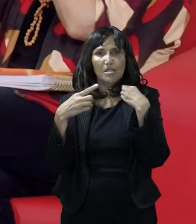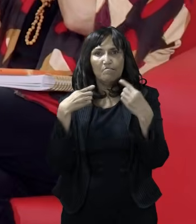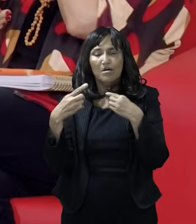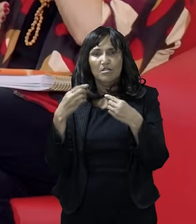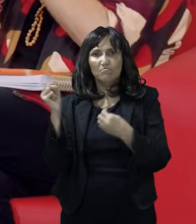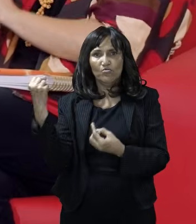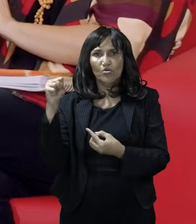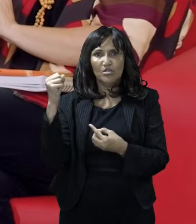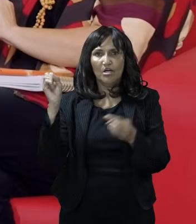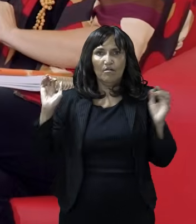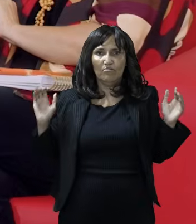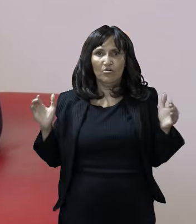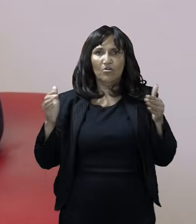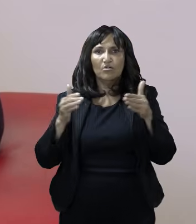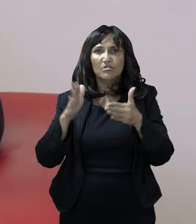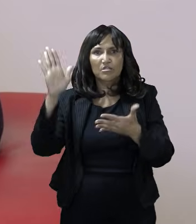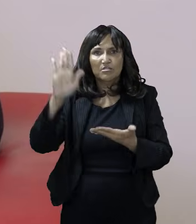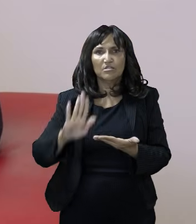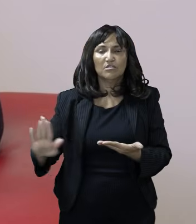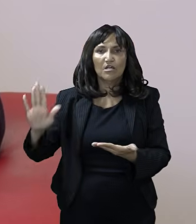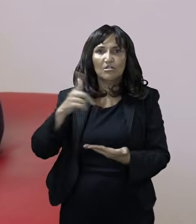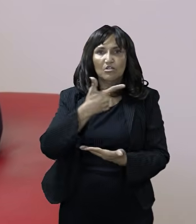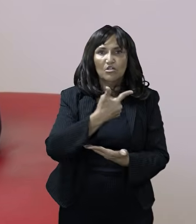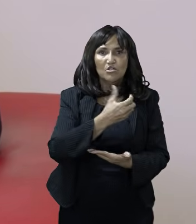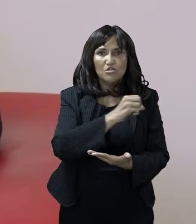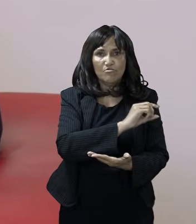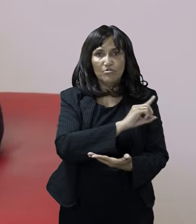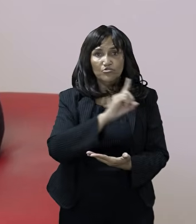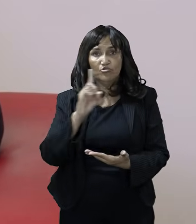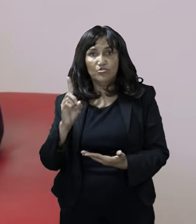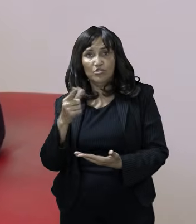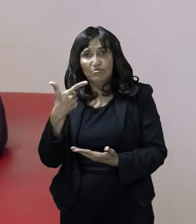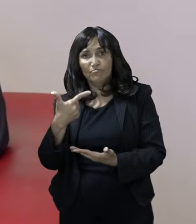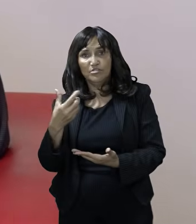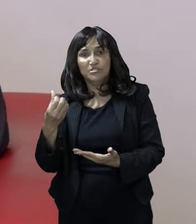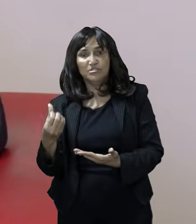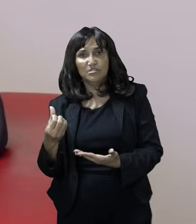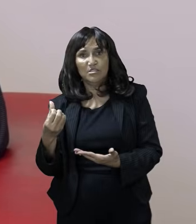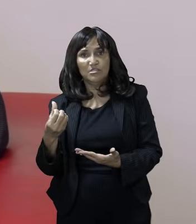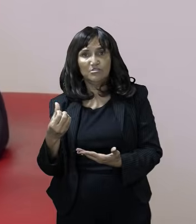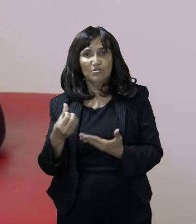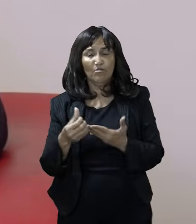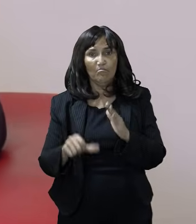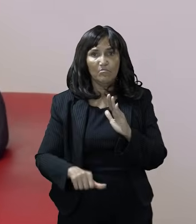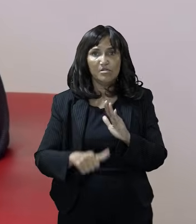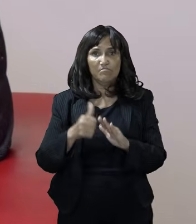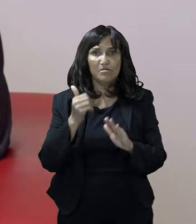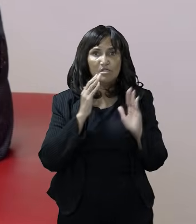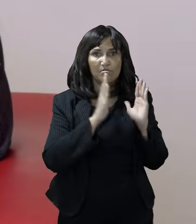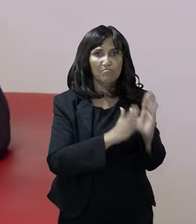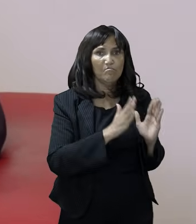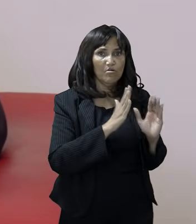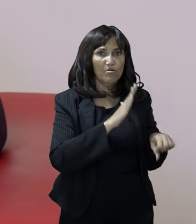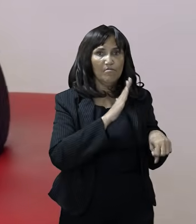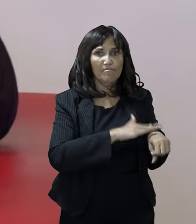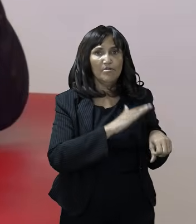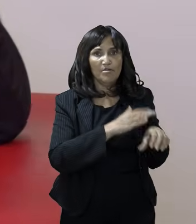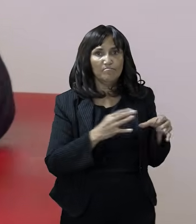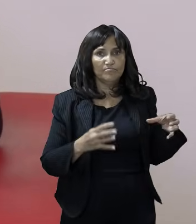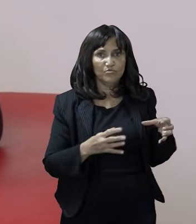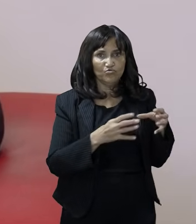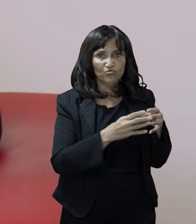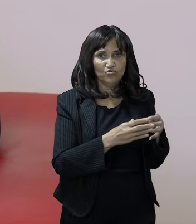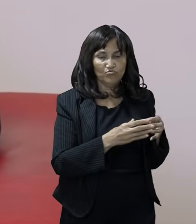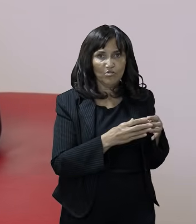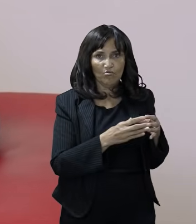Nacional. Olha, no dia 26 a primeira fase do processo dos subgrupos que estão organizando